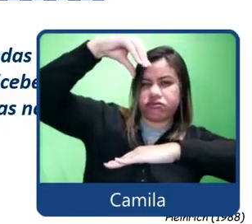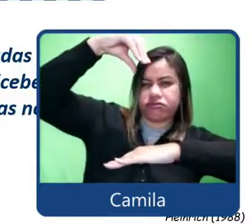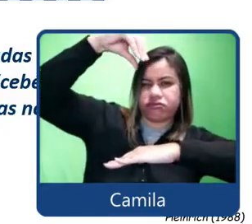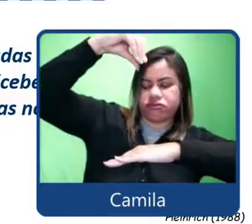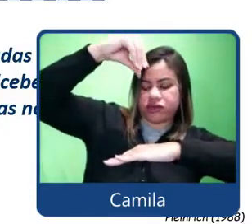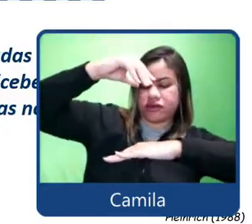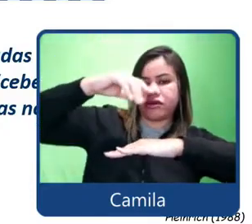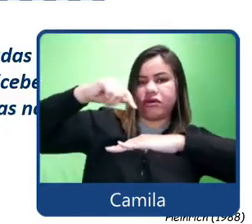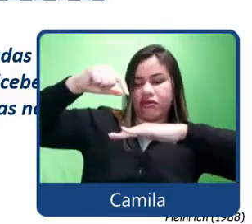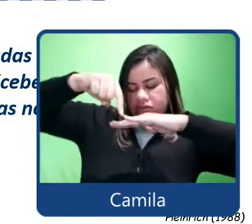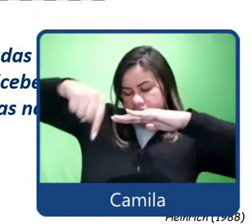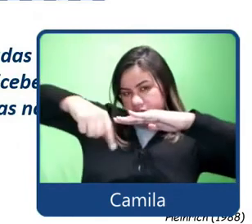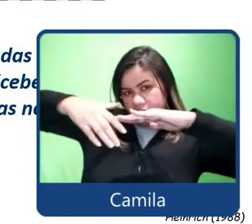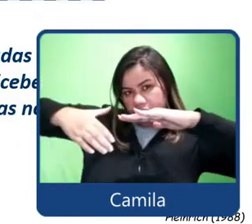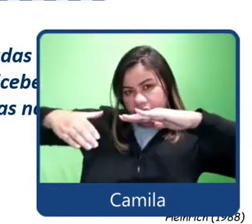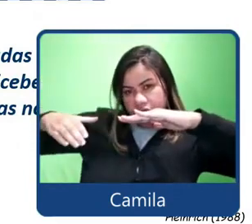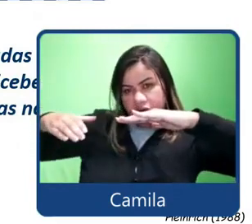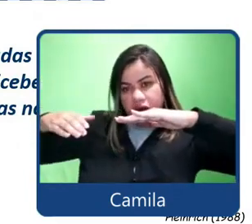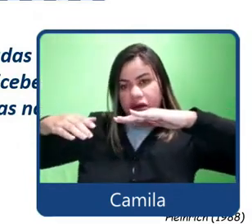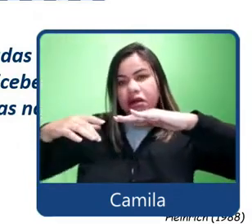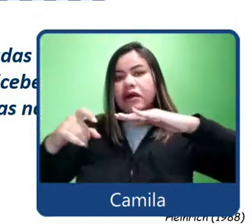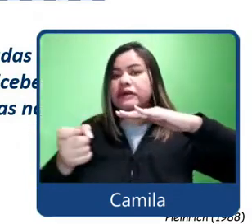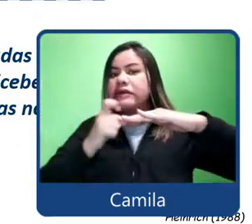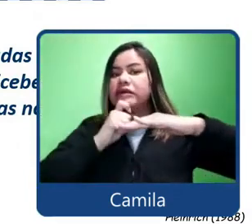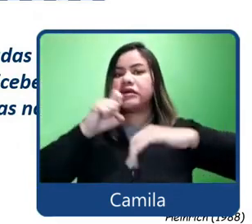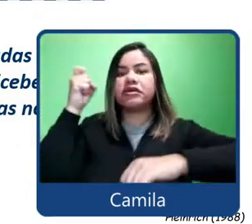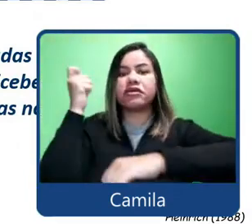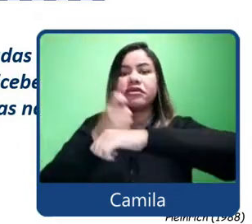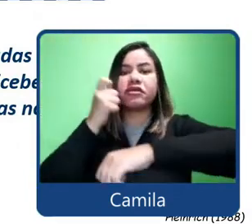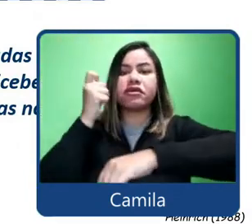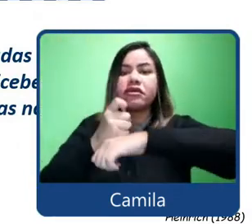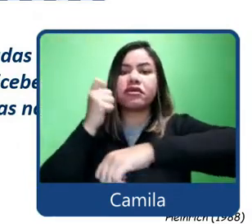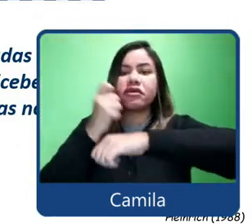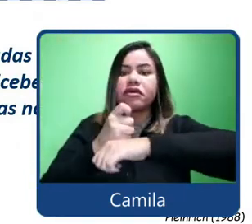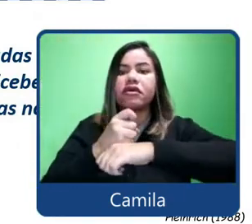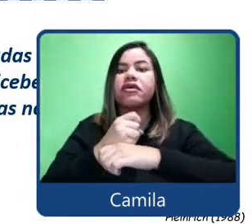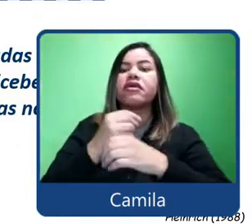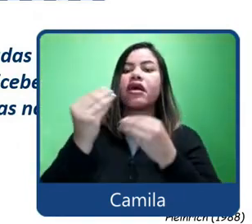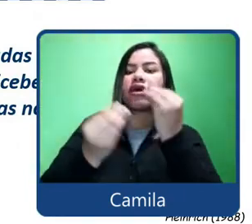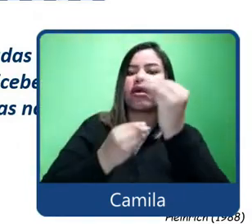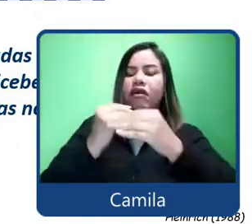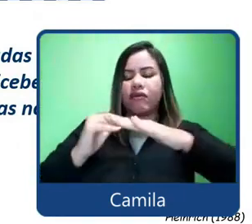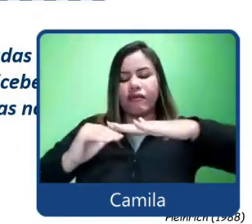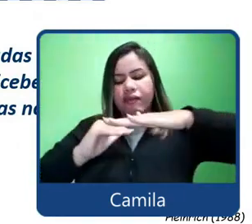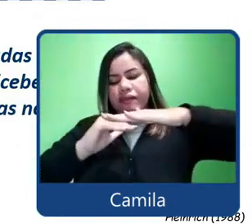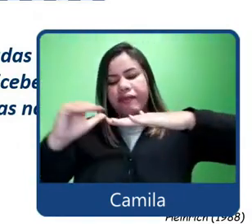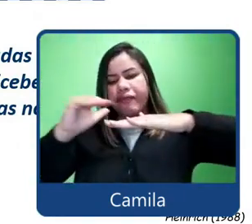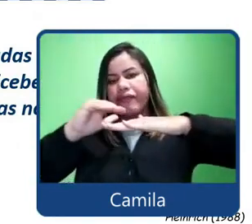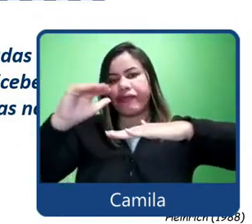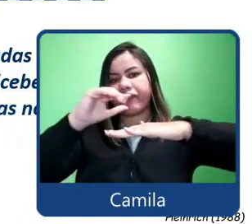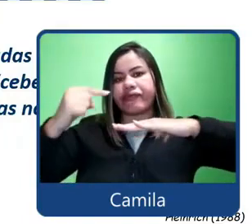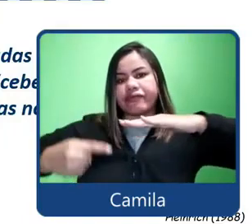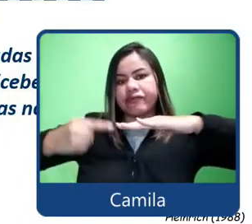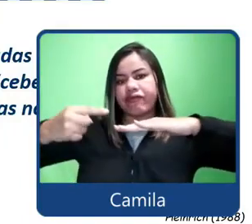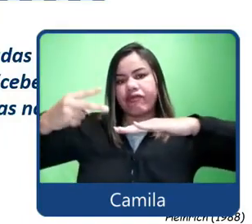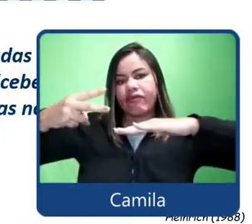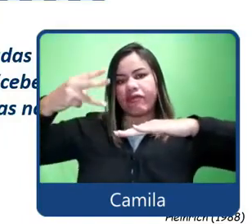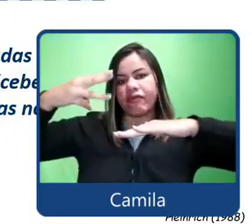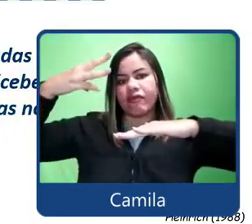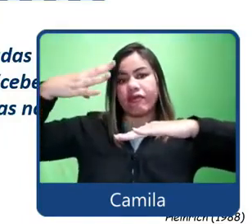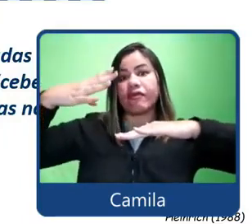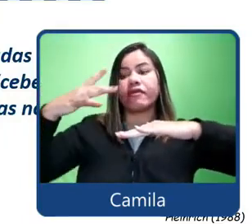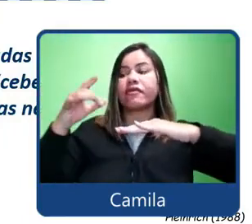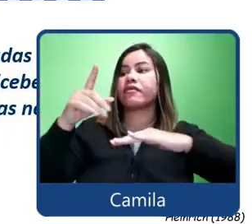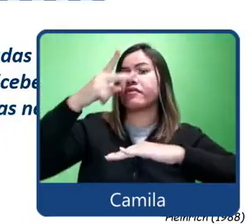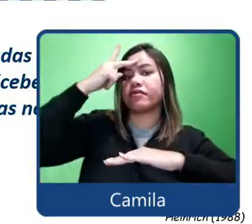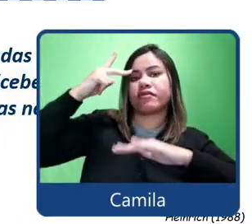nestas mesmas camadas aqui, denominadas como 1, 2, 3 e assim por diante, os pesquisadores identificaram